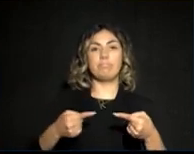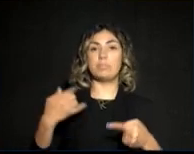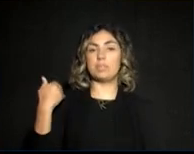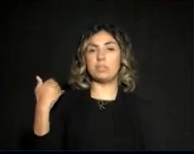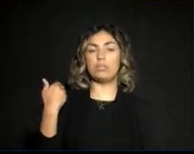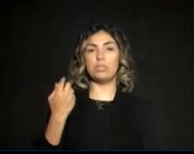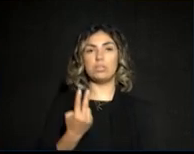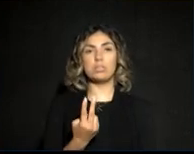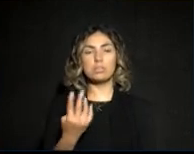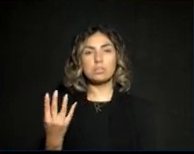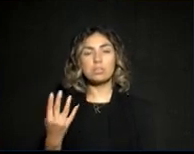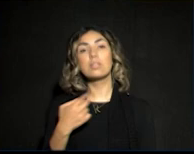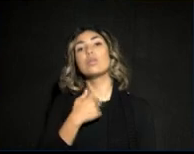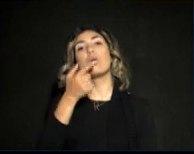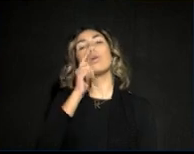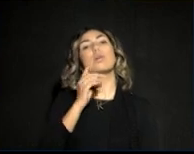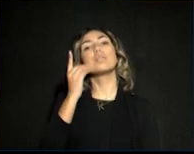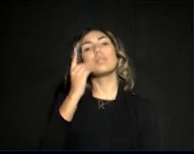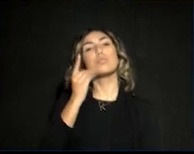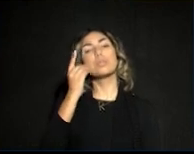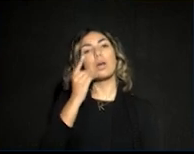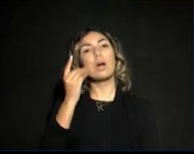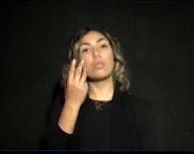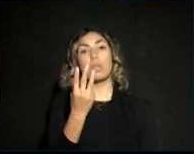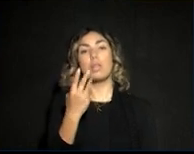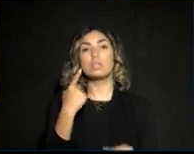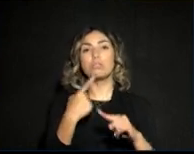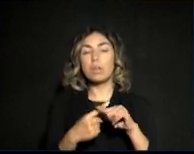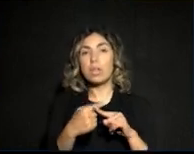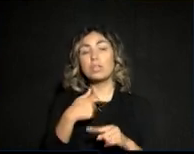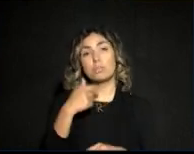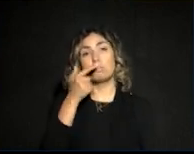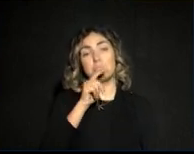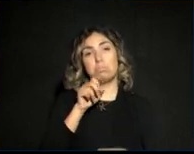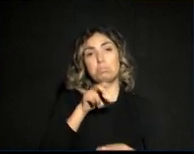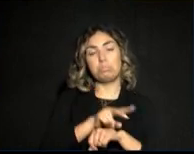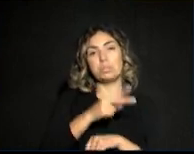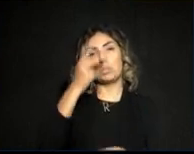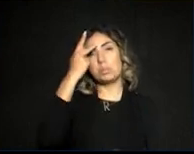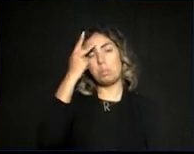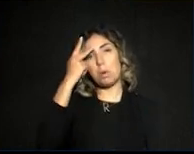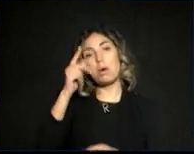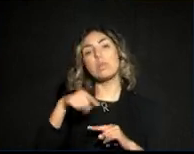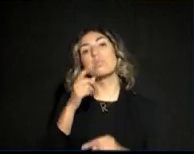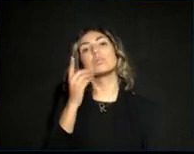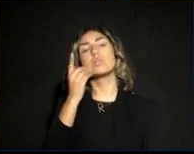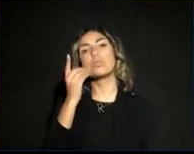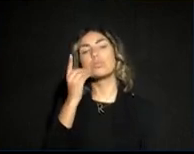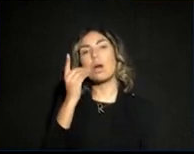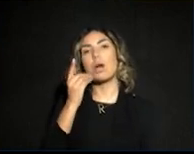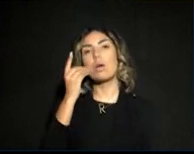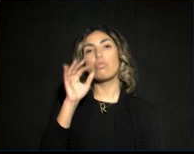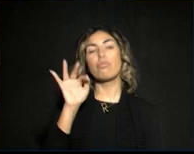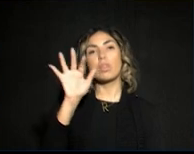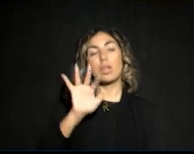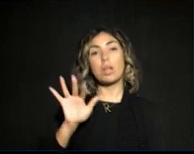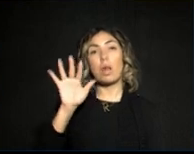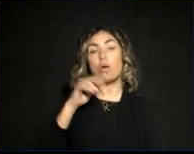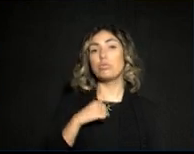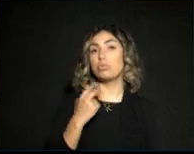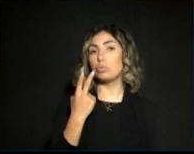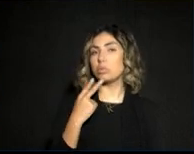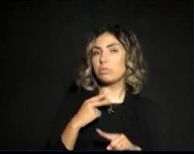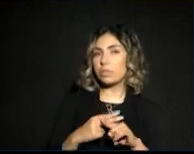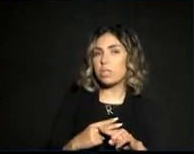24 anos de idade fui três vezes deputado estadual Preside a Assembleia de São Paulo fui duas vezes deputado federal liderei a